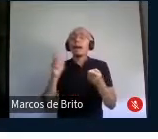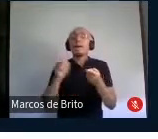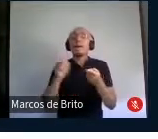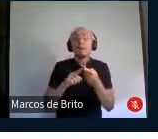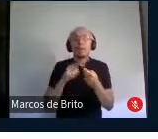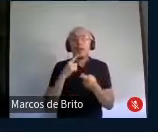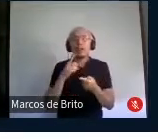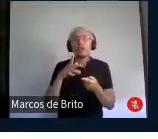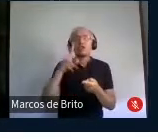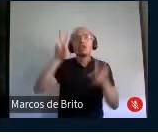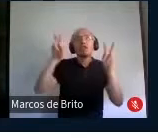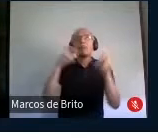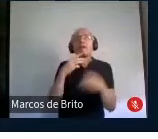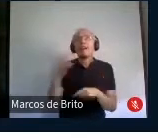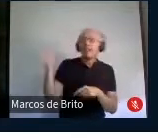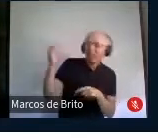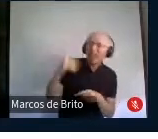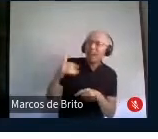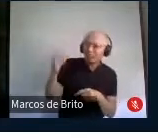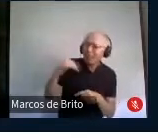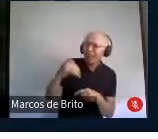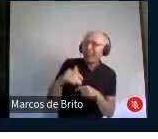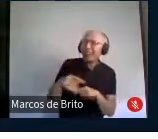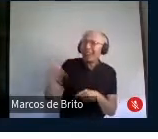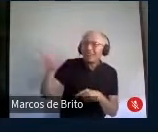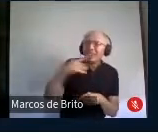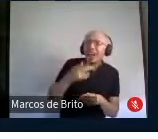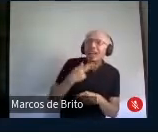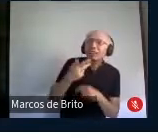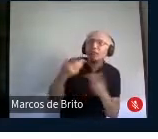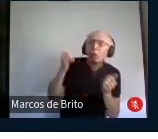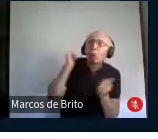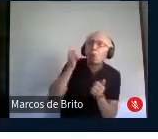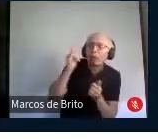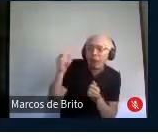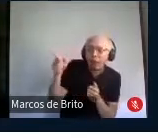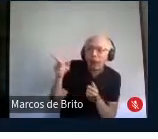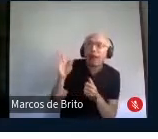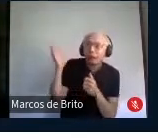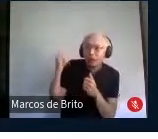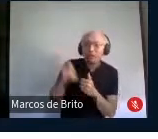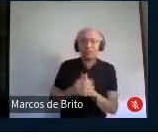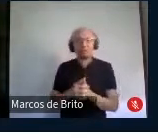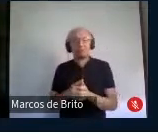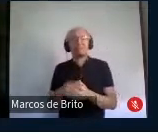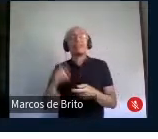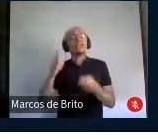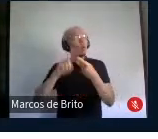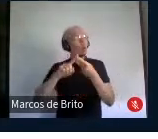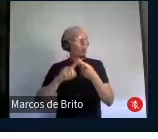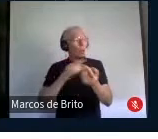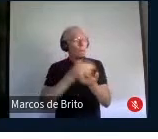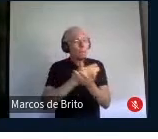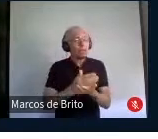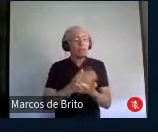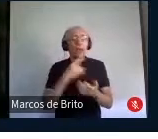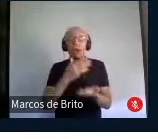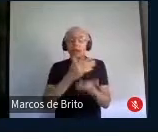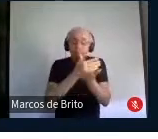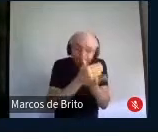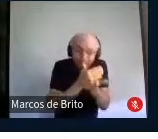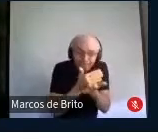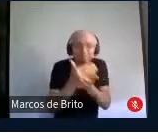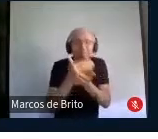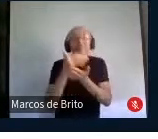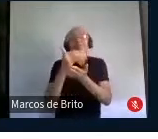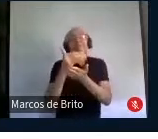cá, vem, tenho uma história para te contar. Esse primeiro capítulo é a introdução do meu trabalho, e